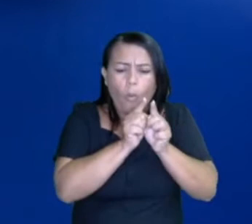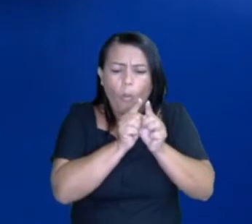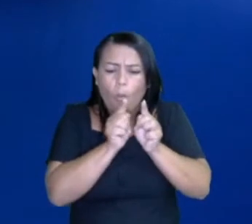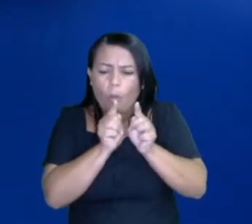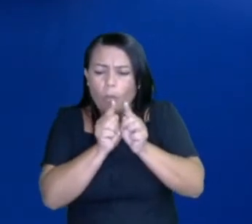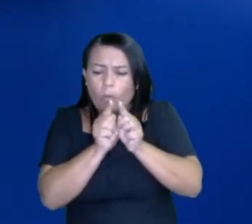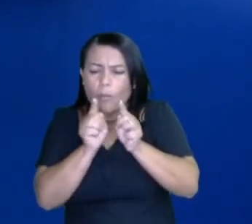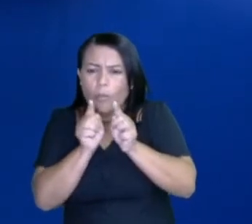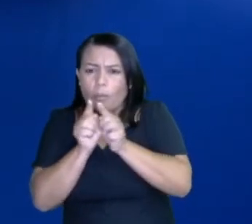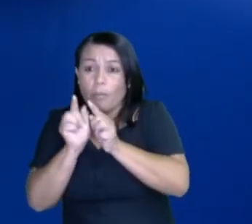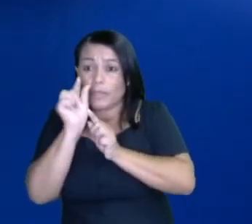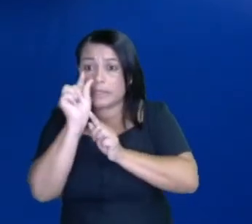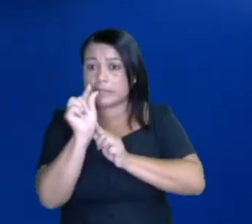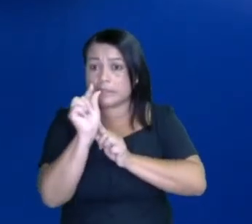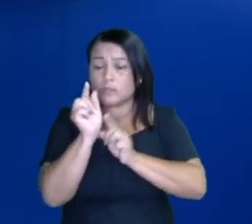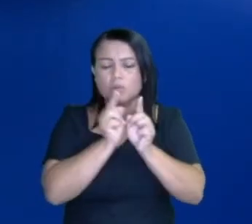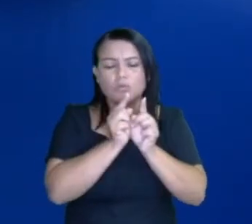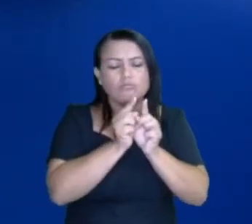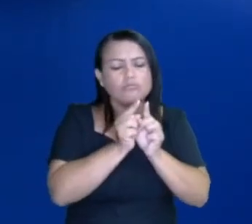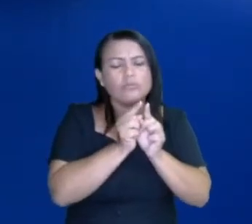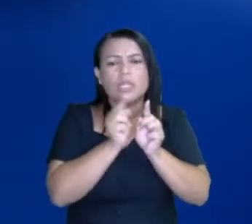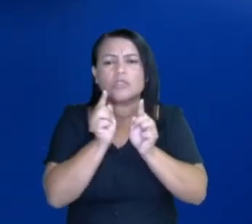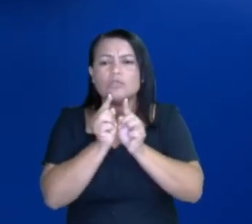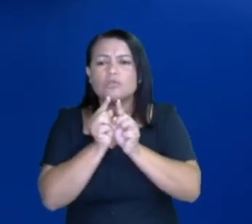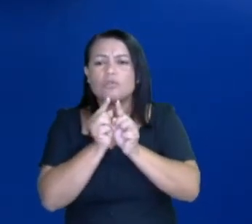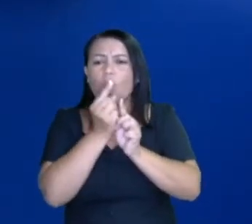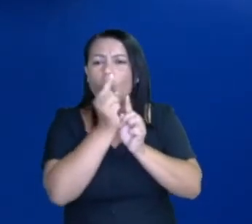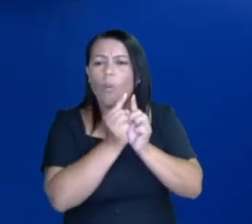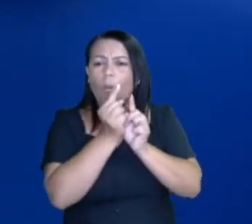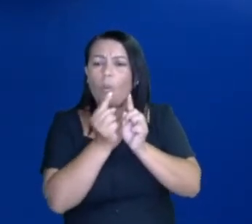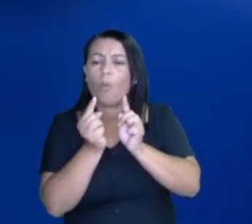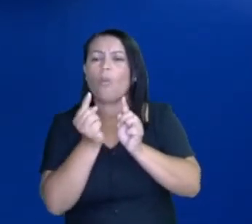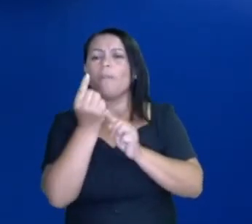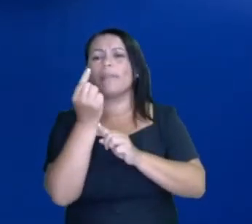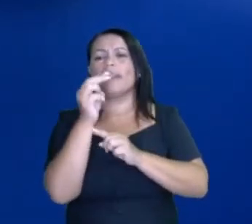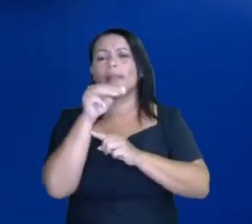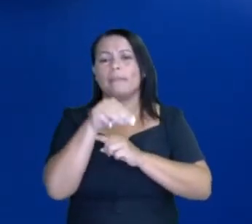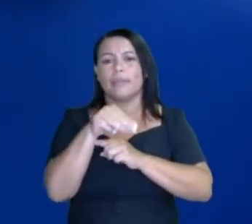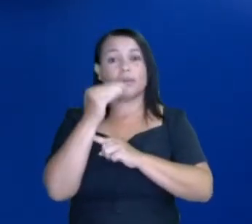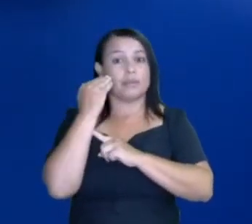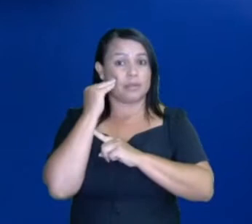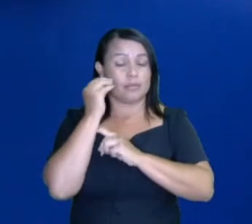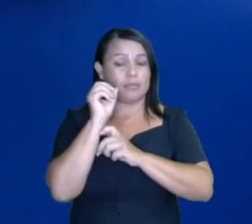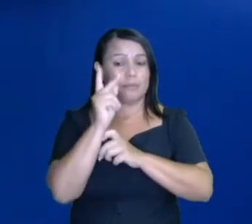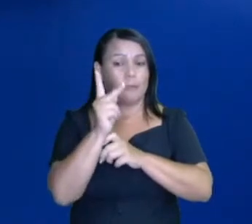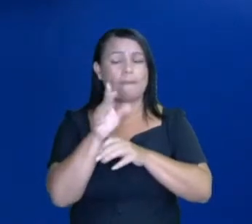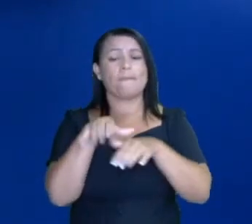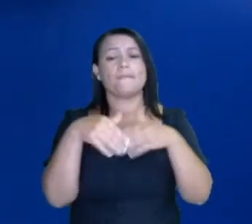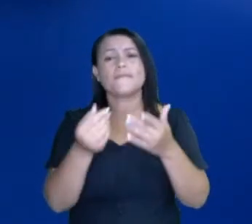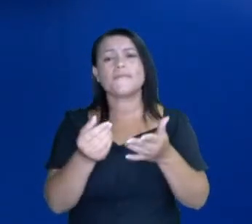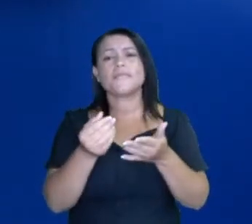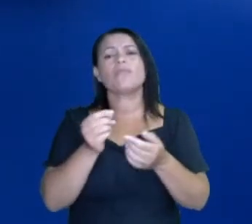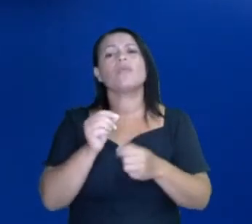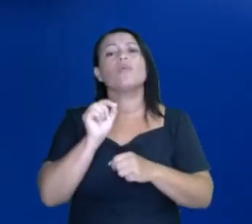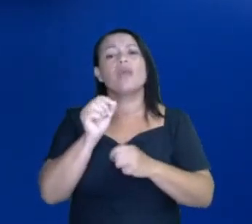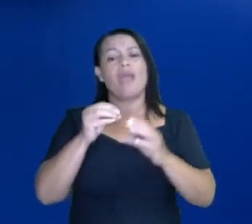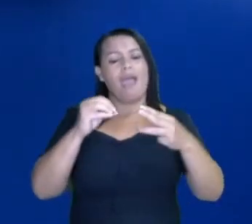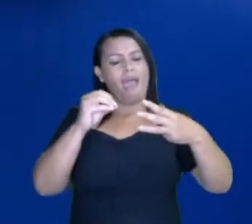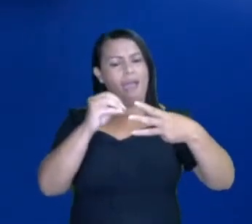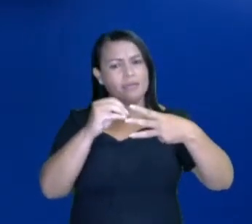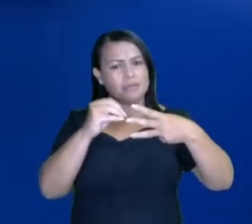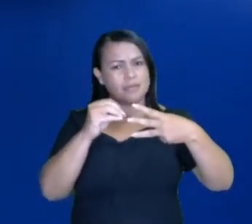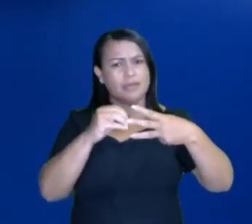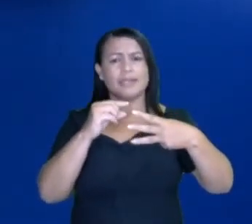entre um tracinho pequenininho e o outro tracinho é chamada de milímetro, ok? Então a célula são